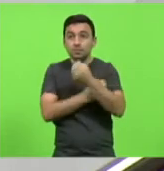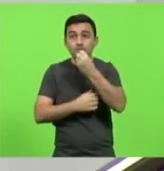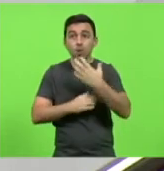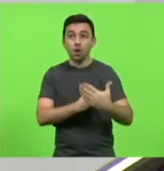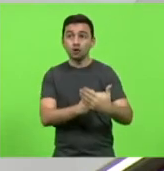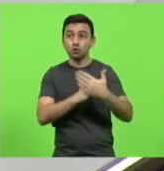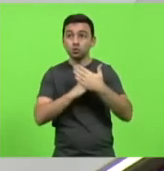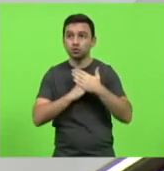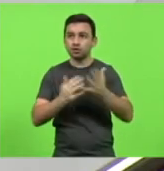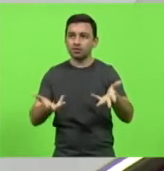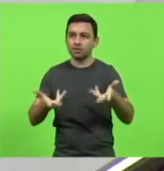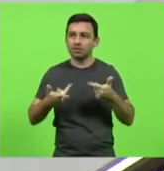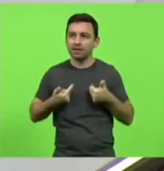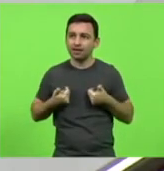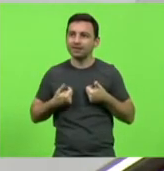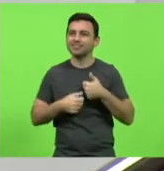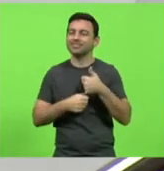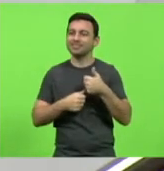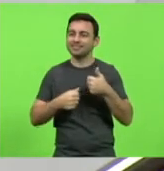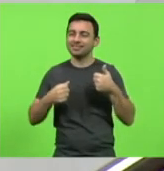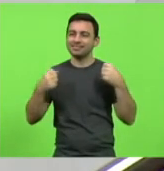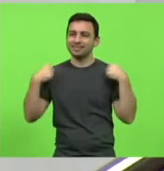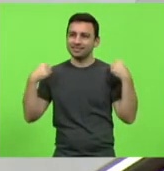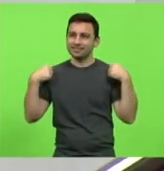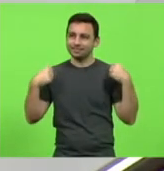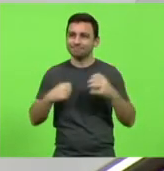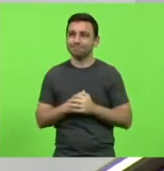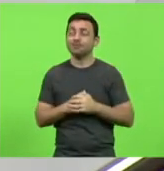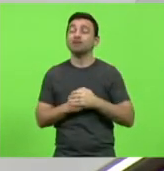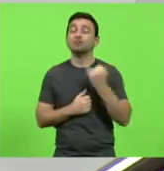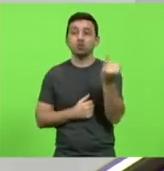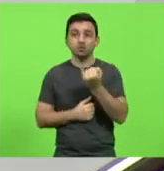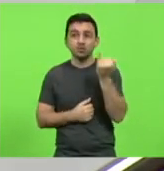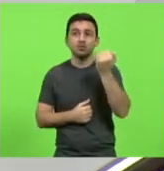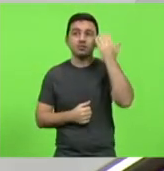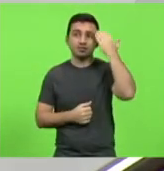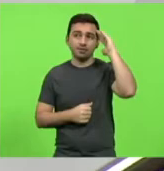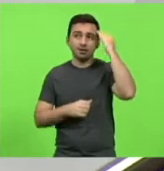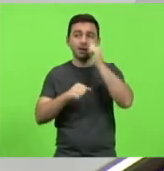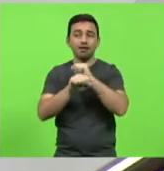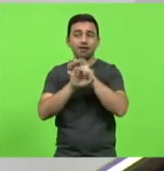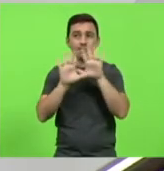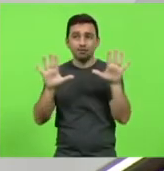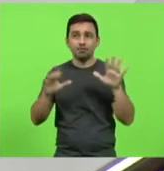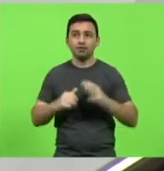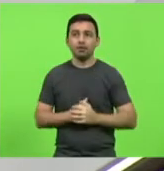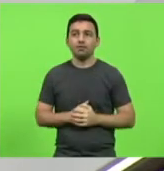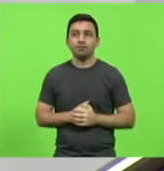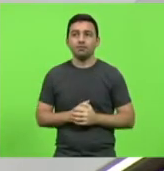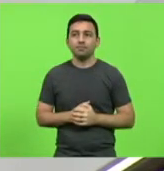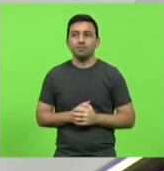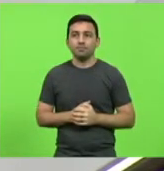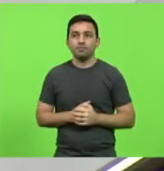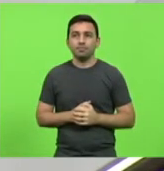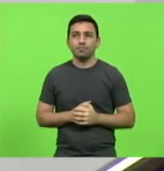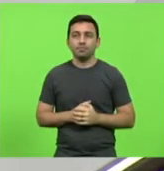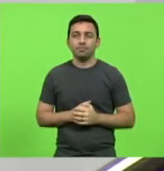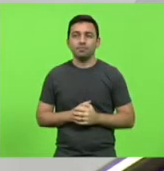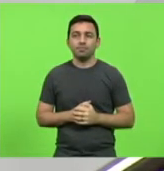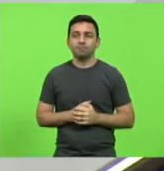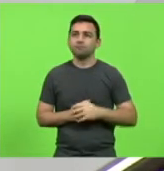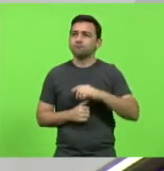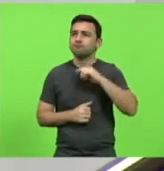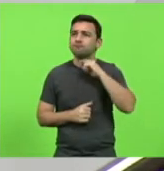qualidade diferenciada para o exercício. Então, nós temos que ter esse entendimento e essa noção. Não é possível que, quando